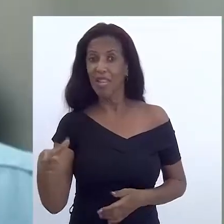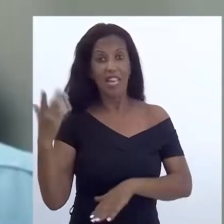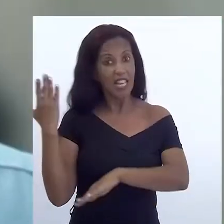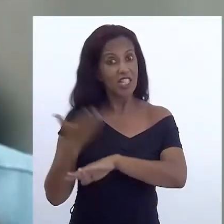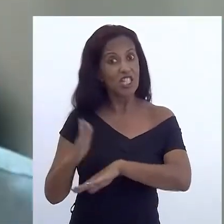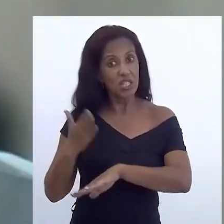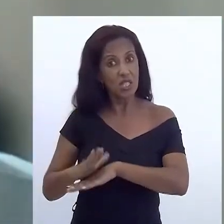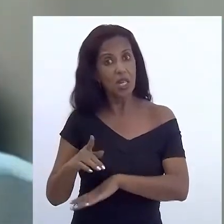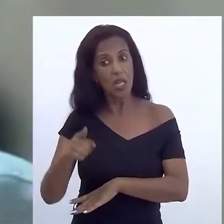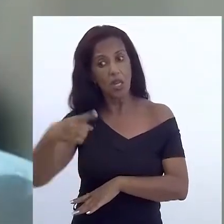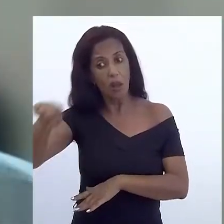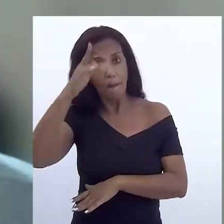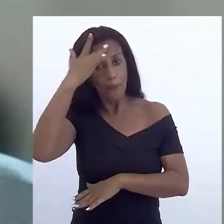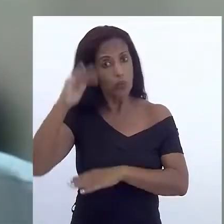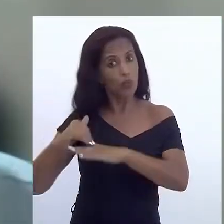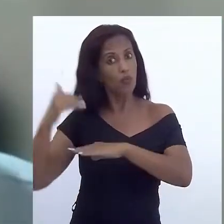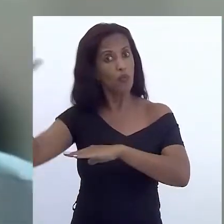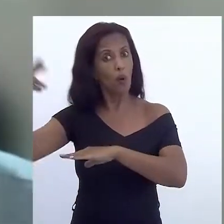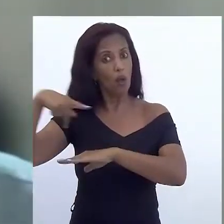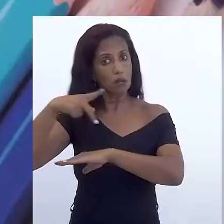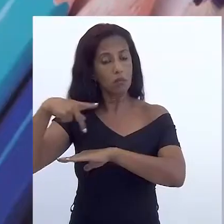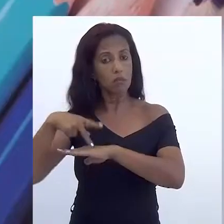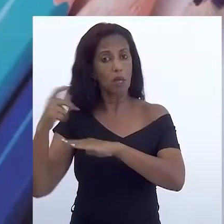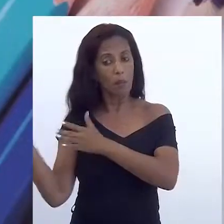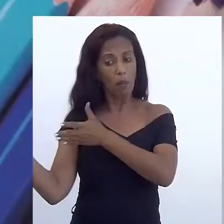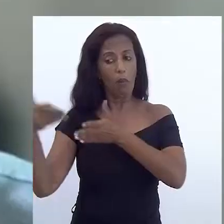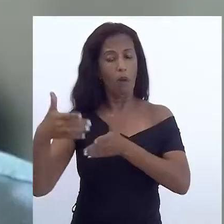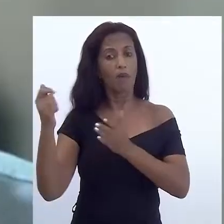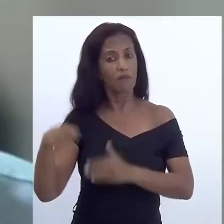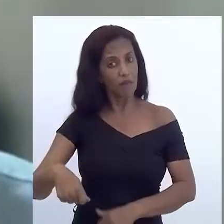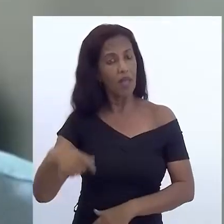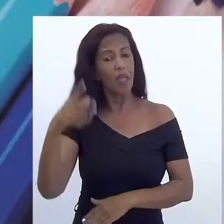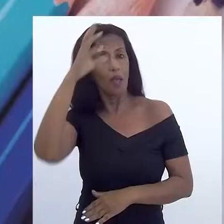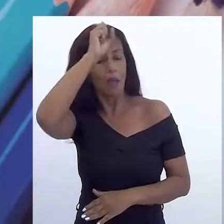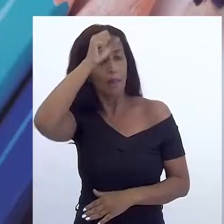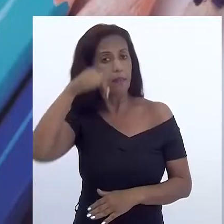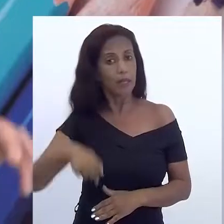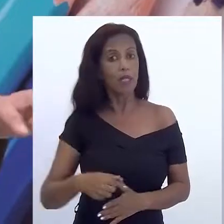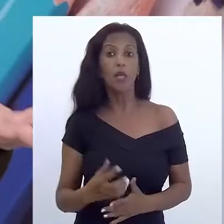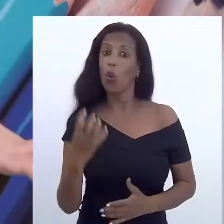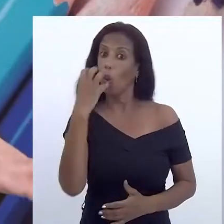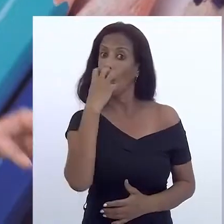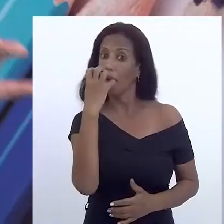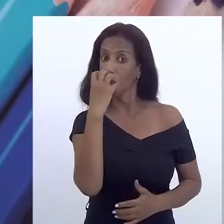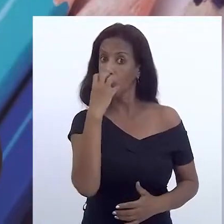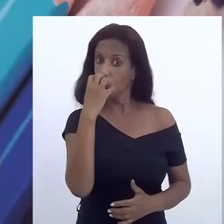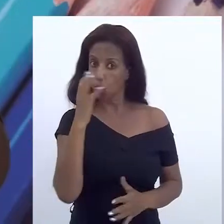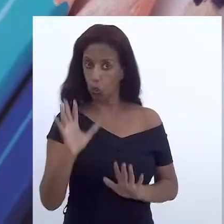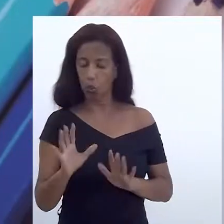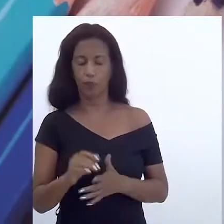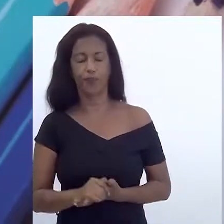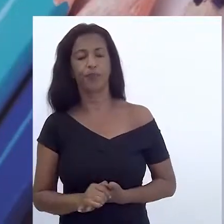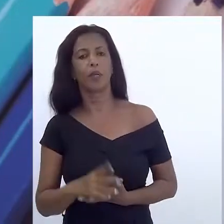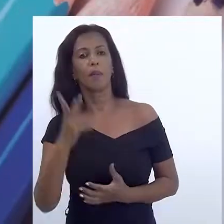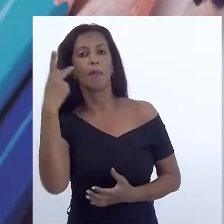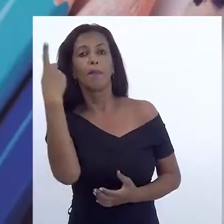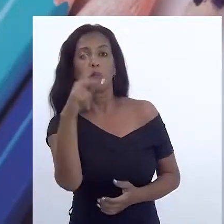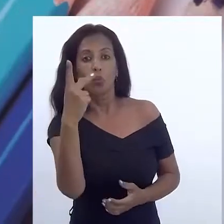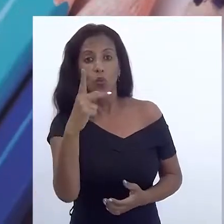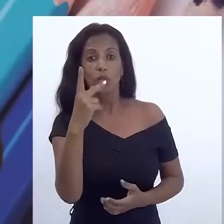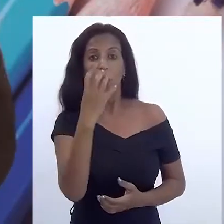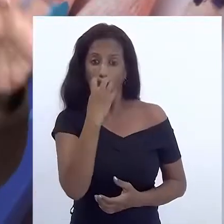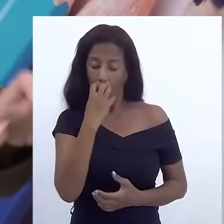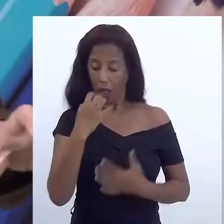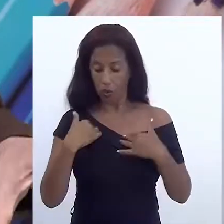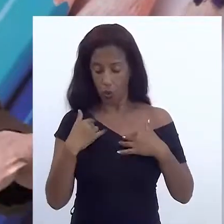treinamento, inclusive, para pessoas de fora do país. Já desde a década de 50 que eles desenvolvem trabalhos com isso. Para o seu cão, você tem um